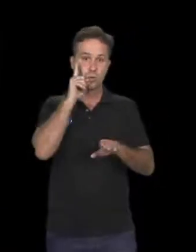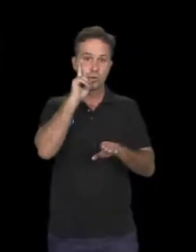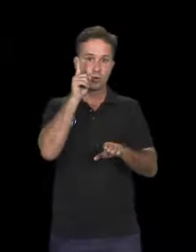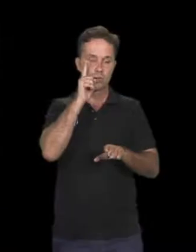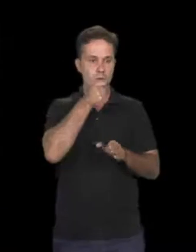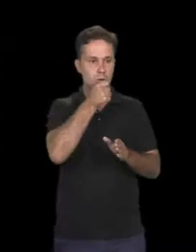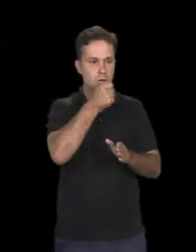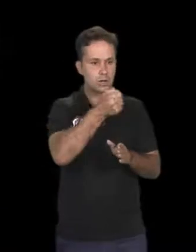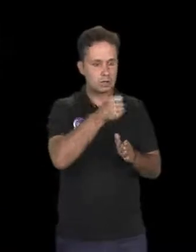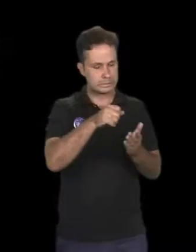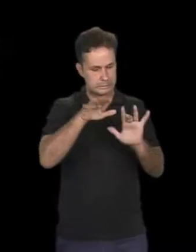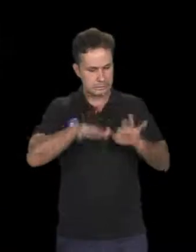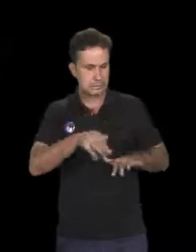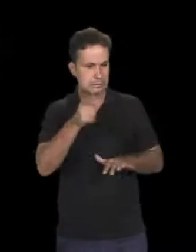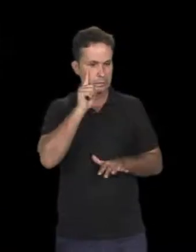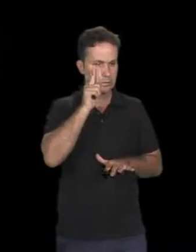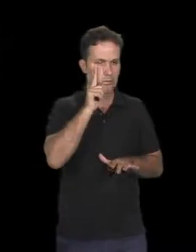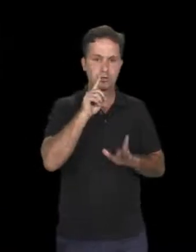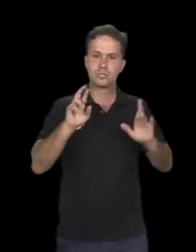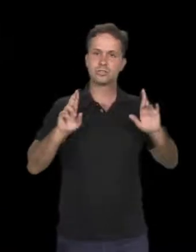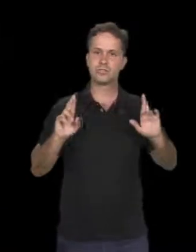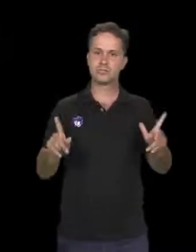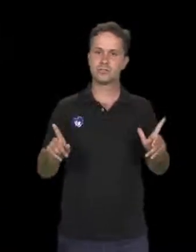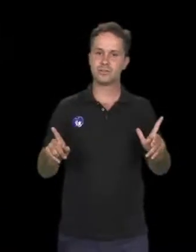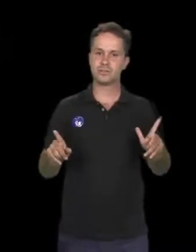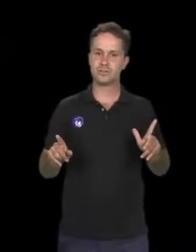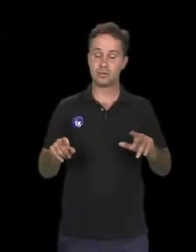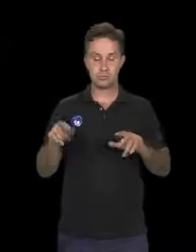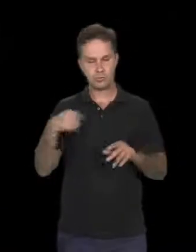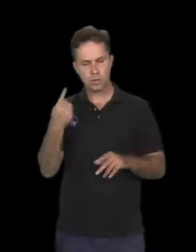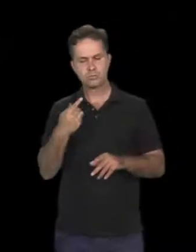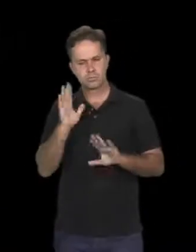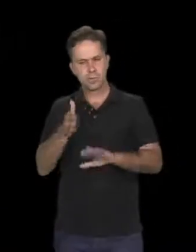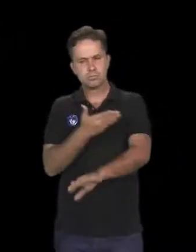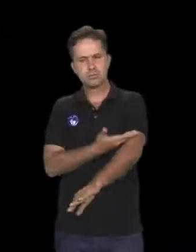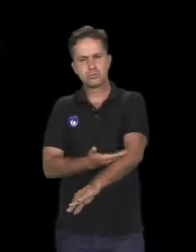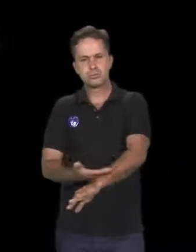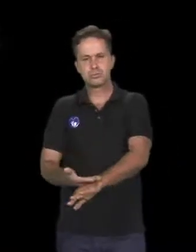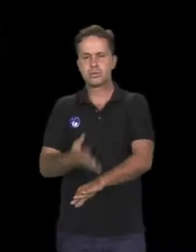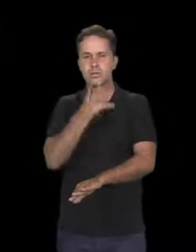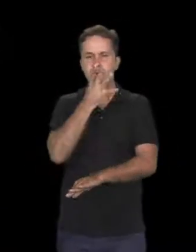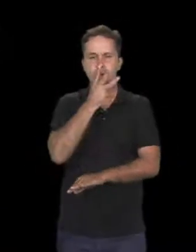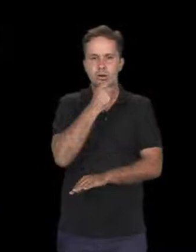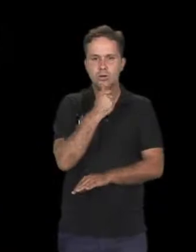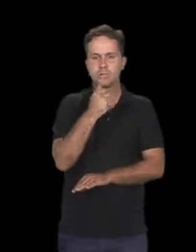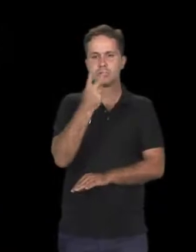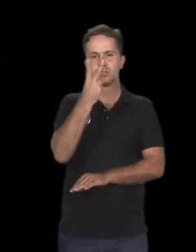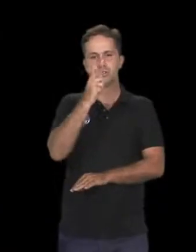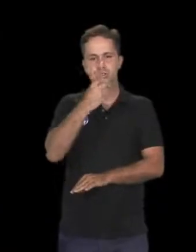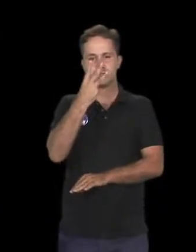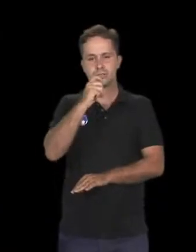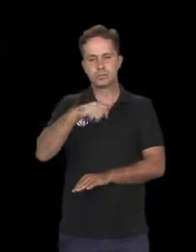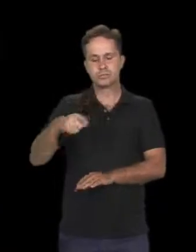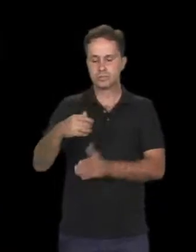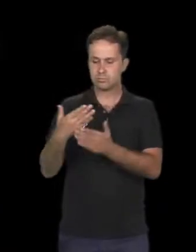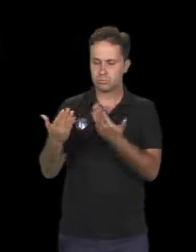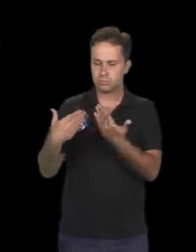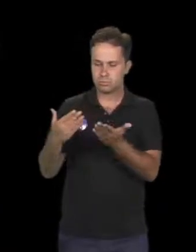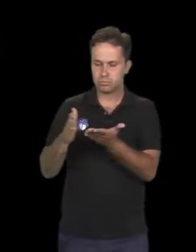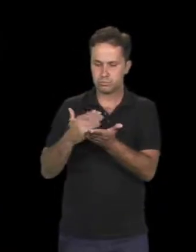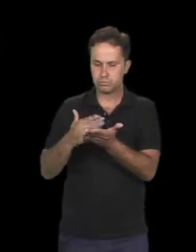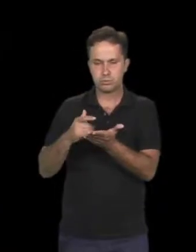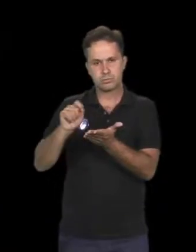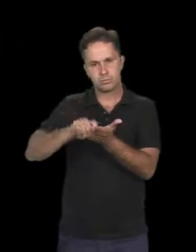Então, nesse aspecto, é um privilégio poder trabalhar com esse timing diferente do jornalismo